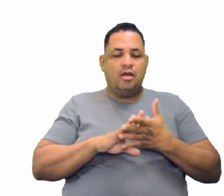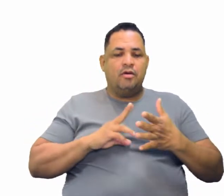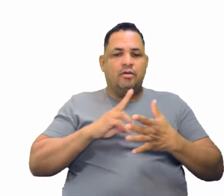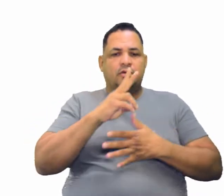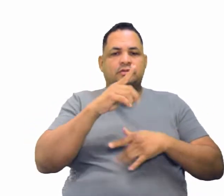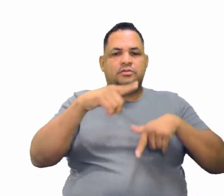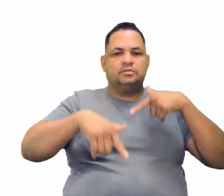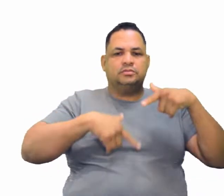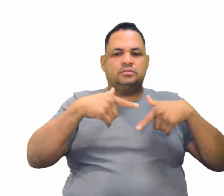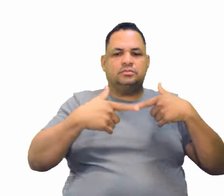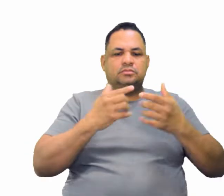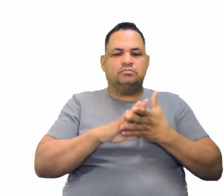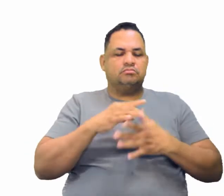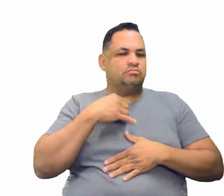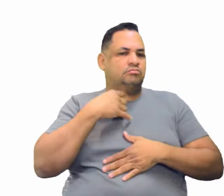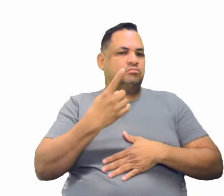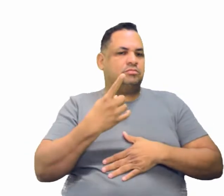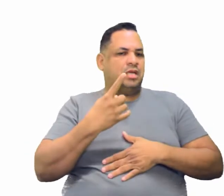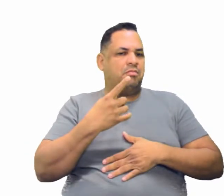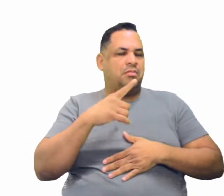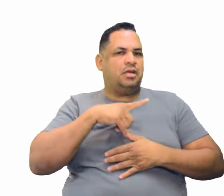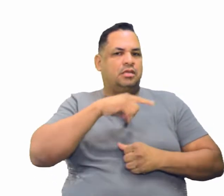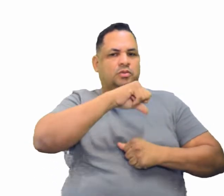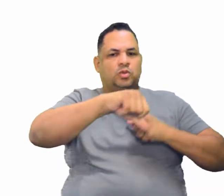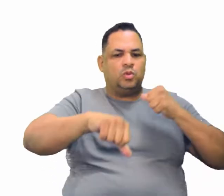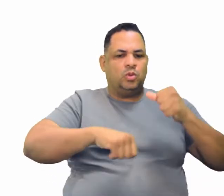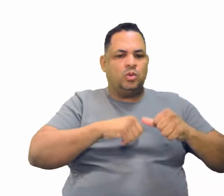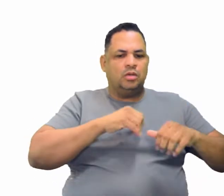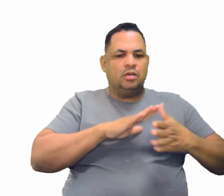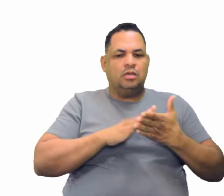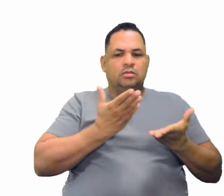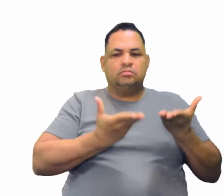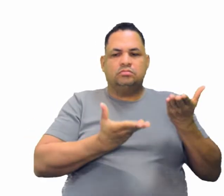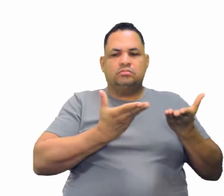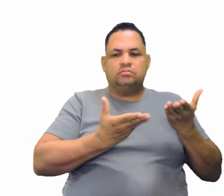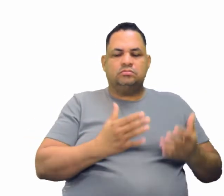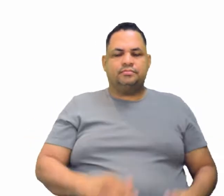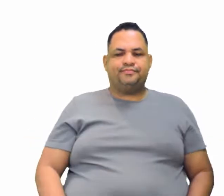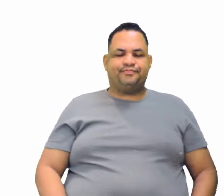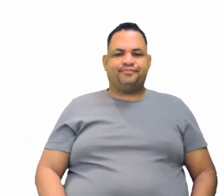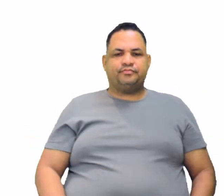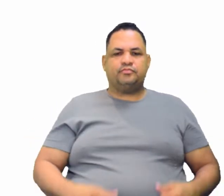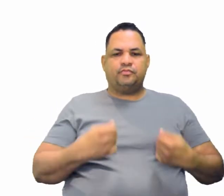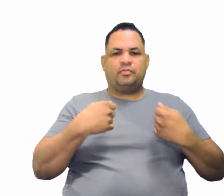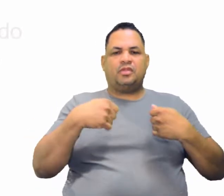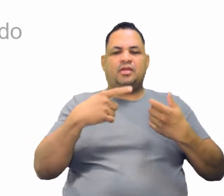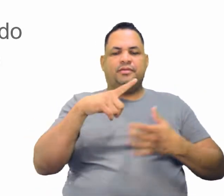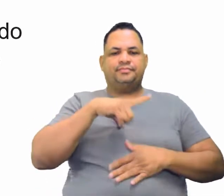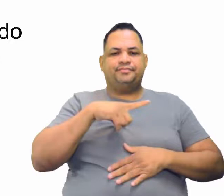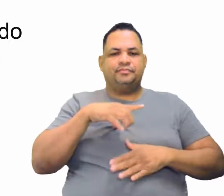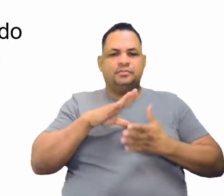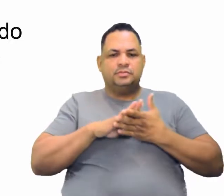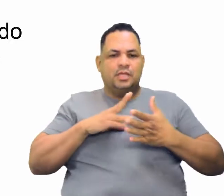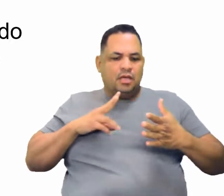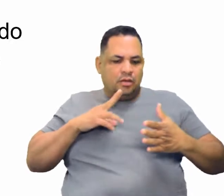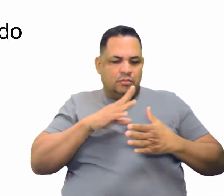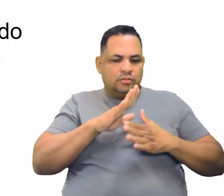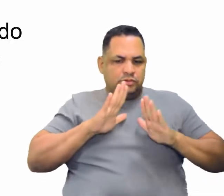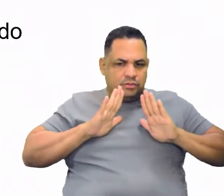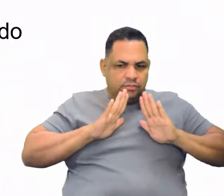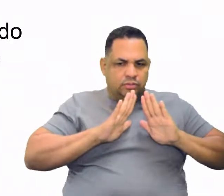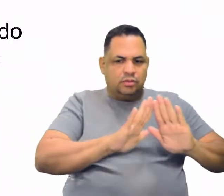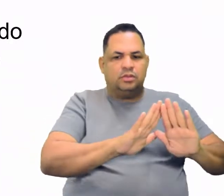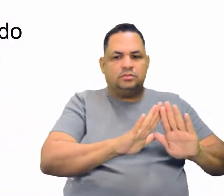não são suficientes para tirar ele do seu estado de equilíbrio. Então, você tem que ter uma ação de uma força sobre